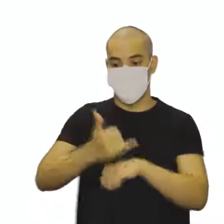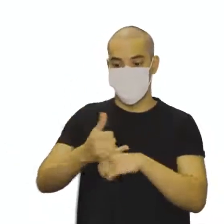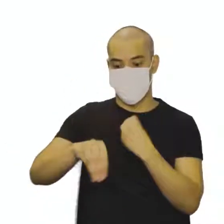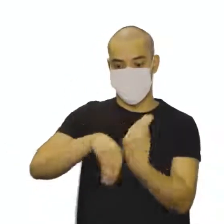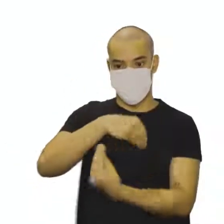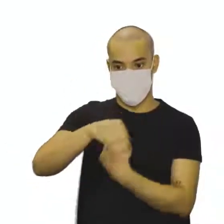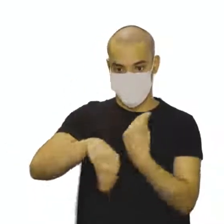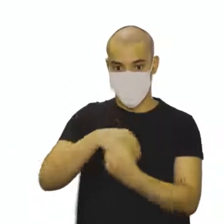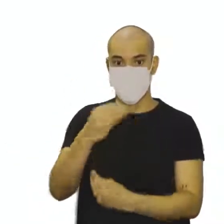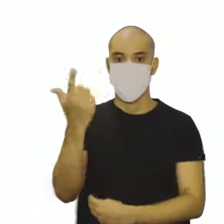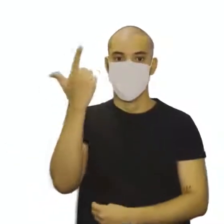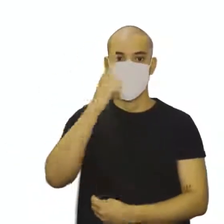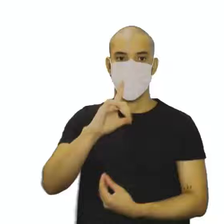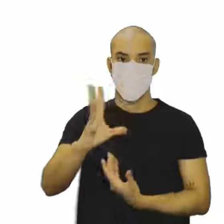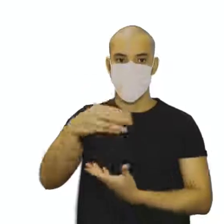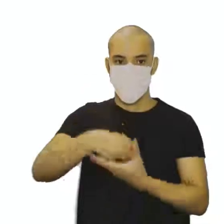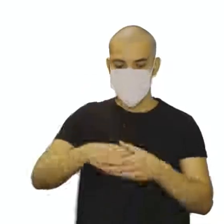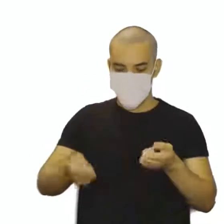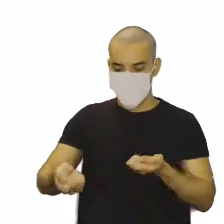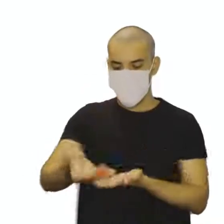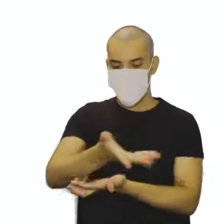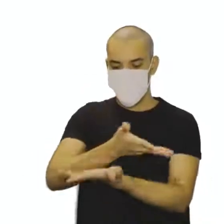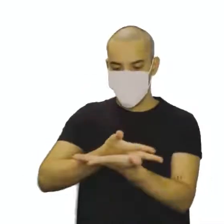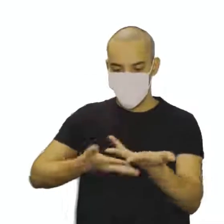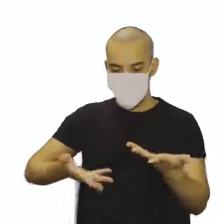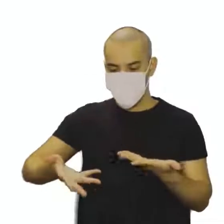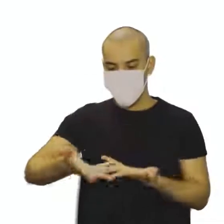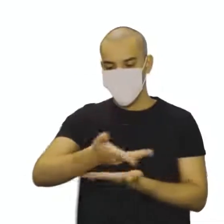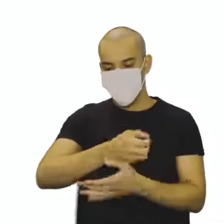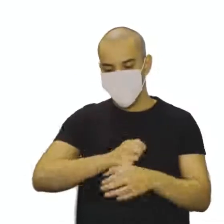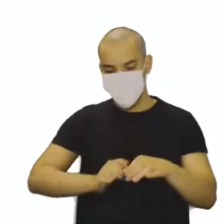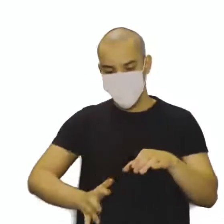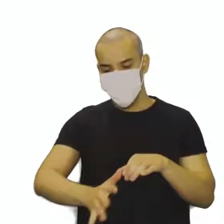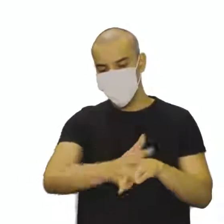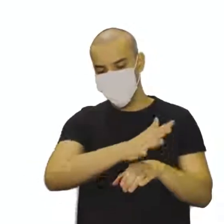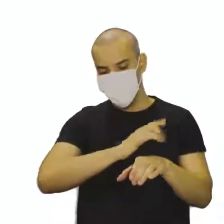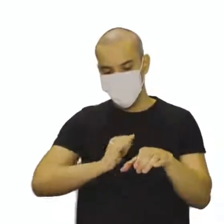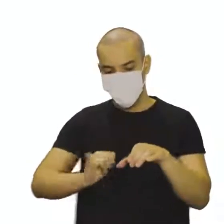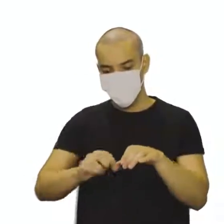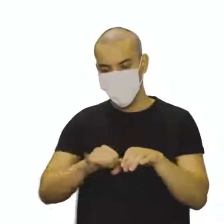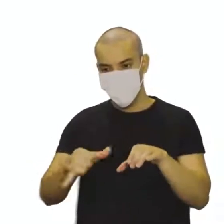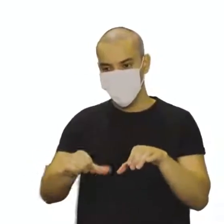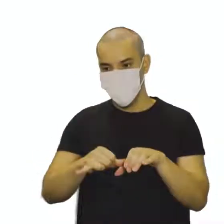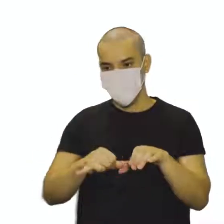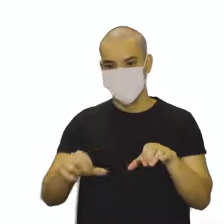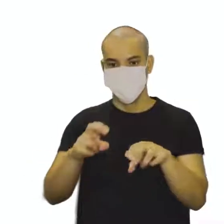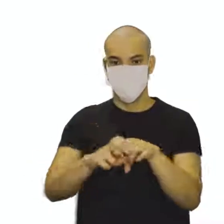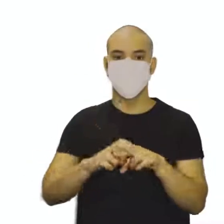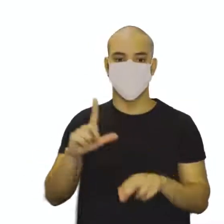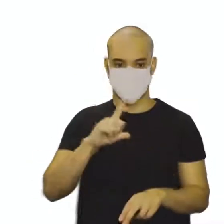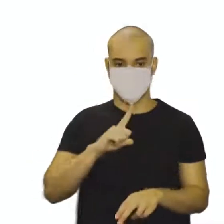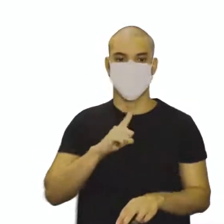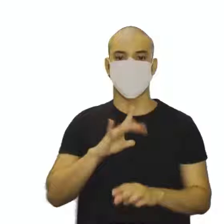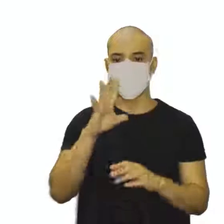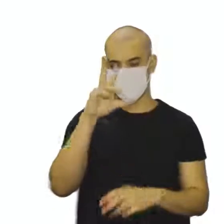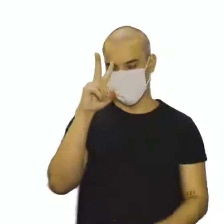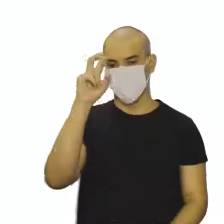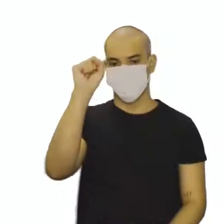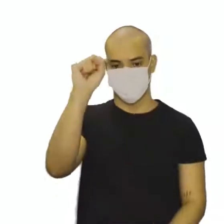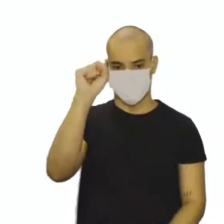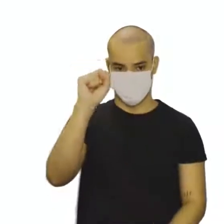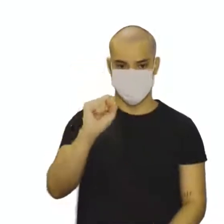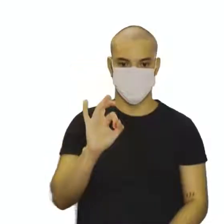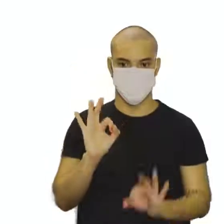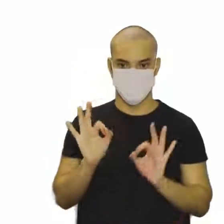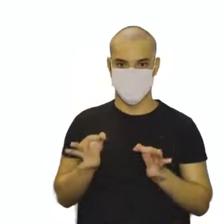vai conseguir concentrar melhor o campo magnético, então eu vou ter aí um indutor de alta